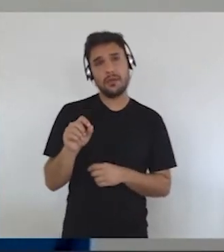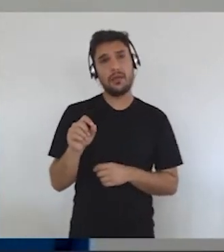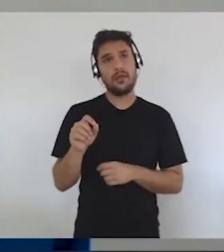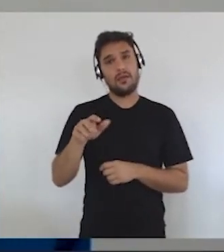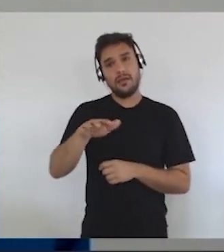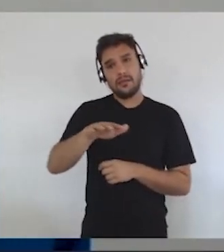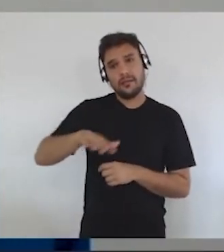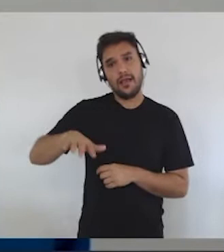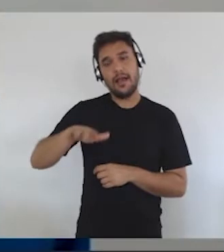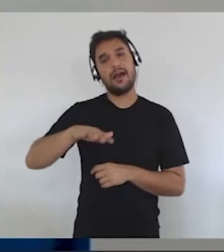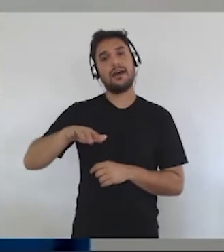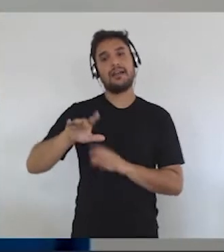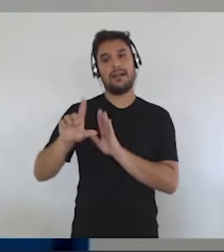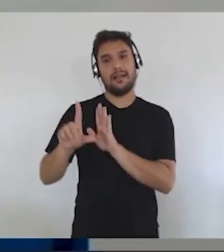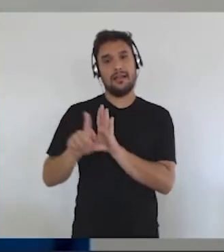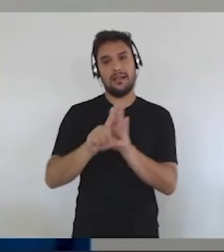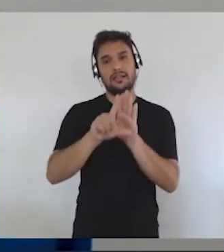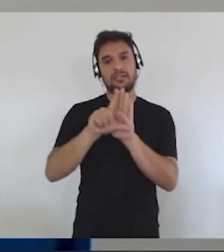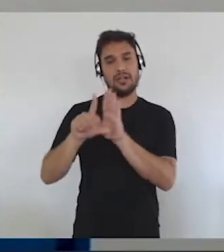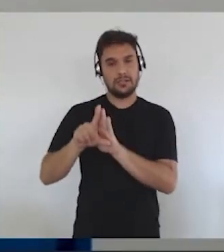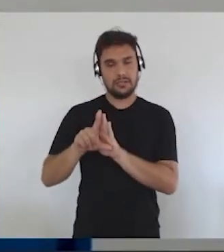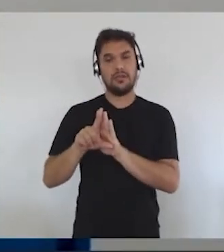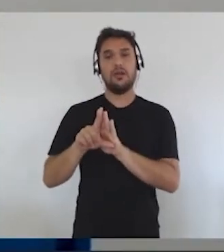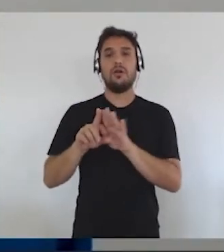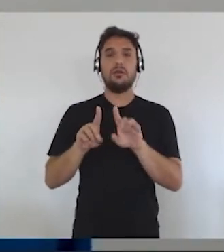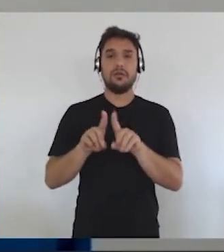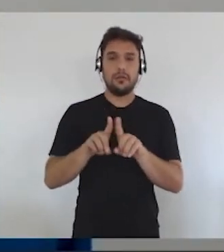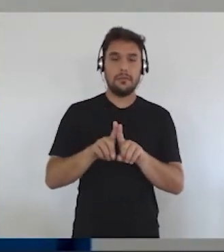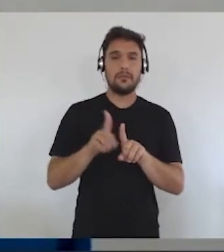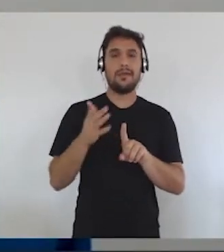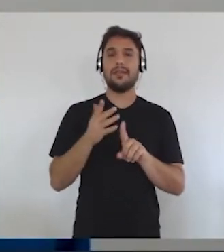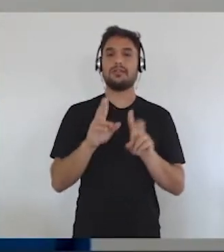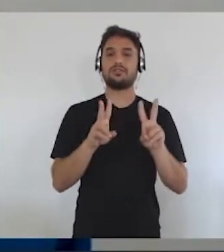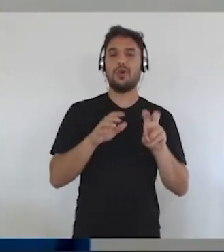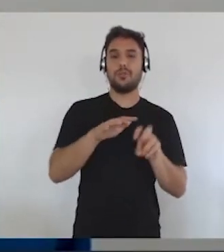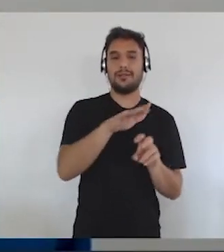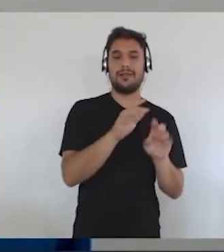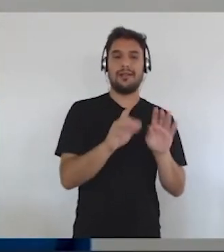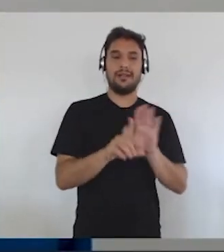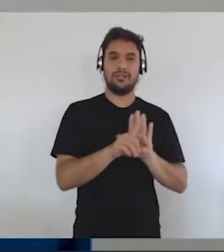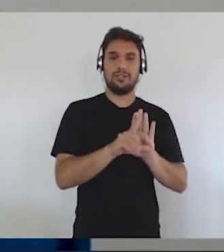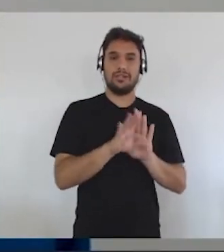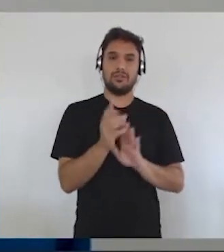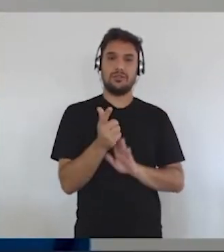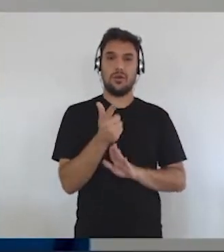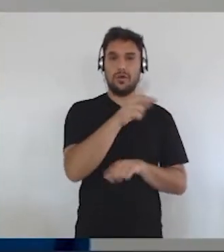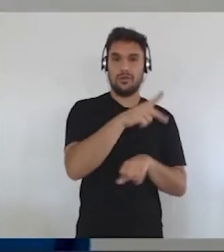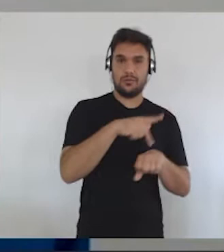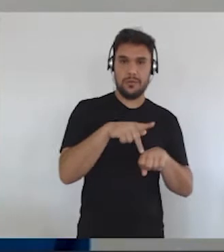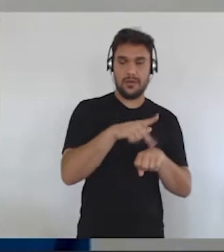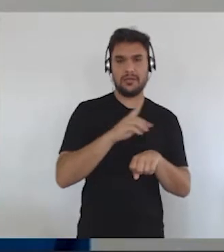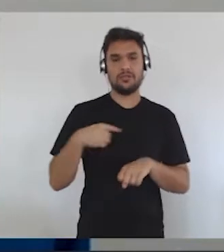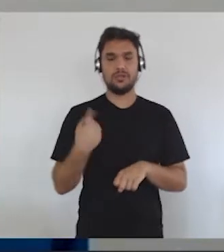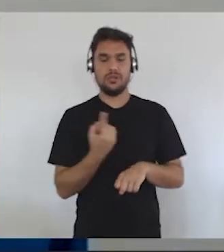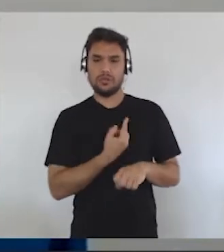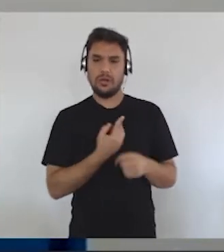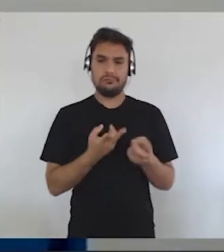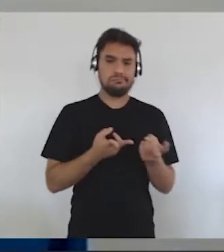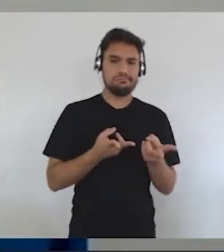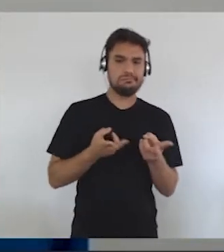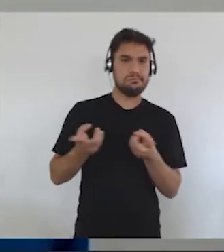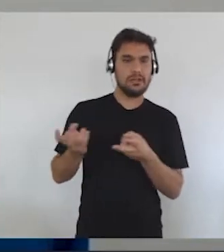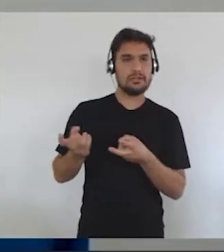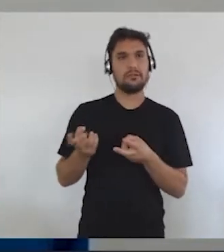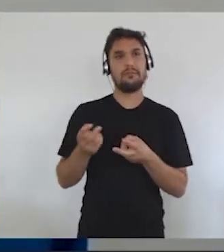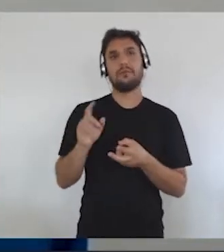respeito ao conflito de leis no espaço, quanto ao que diz respeito à condição jurídica dos estrangeiros, nós assistimos